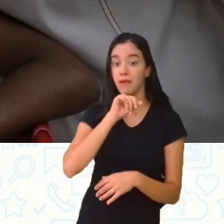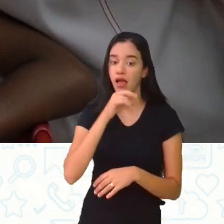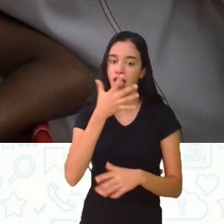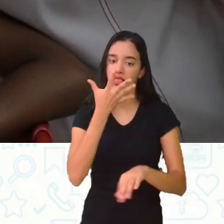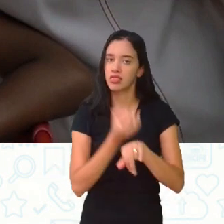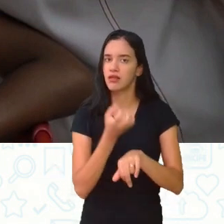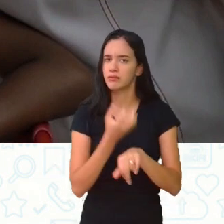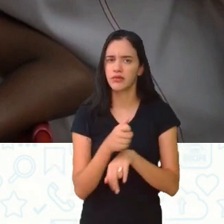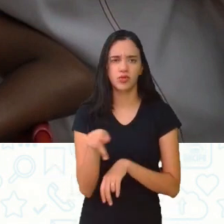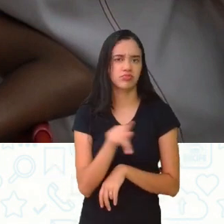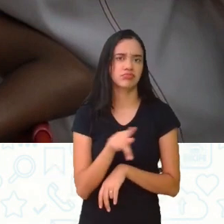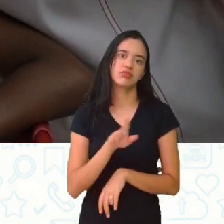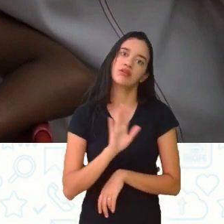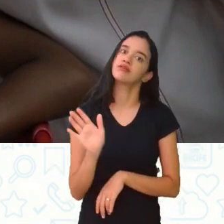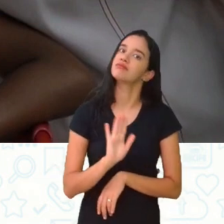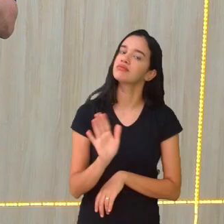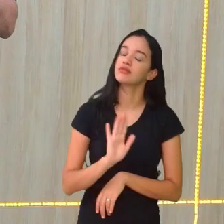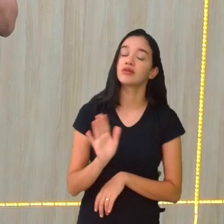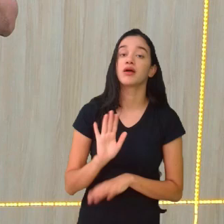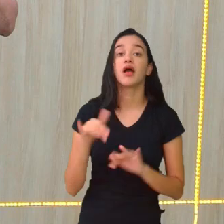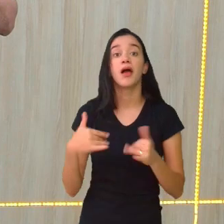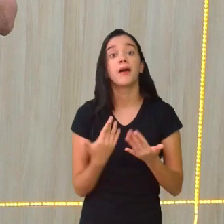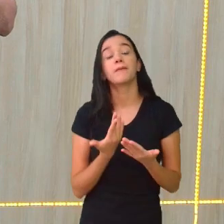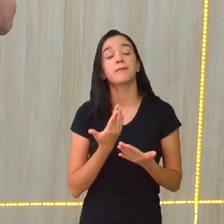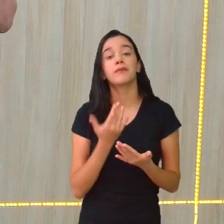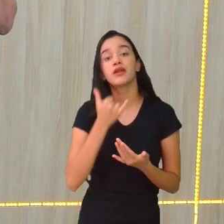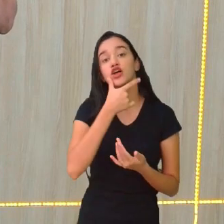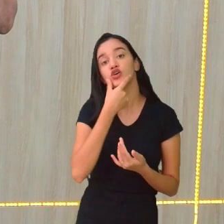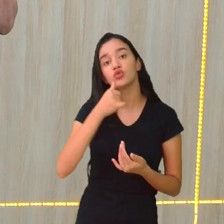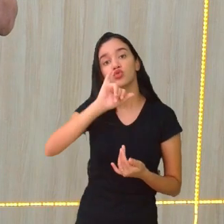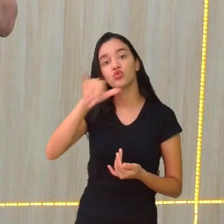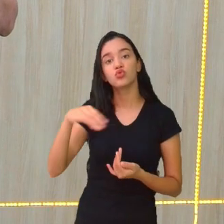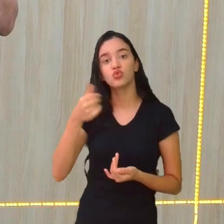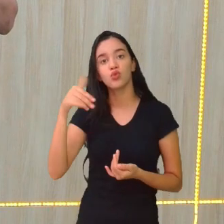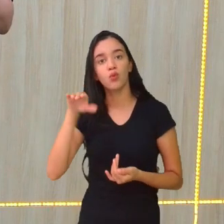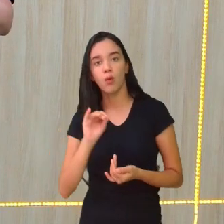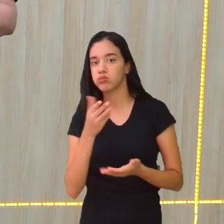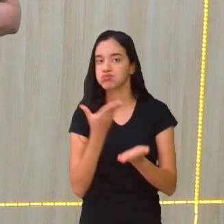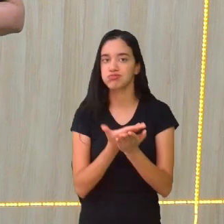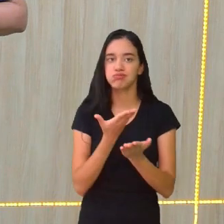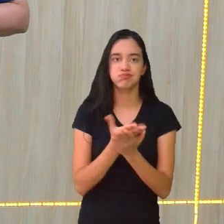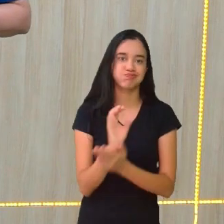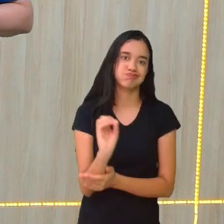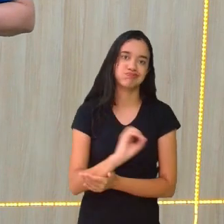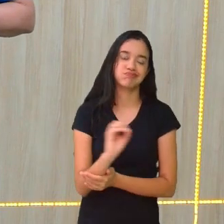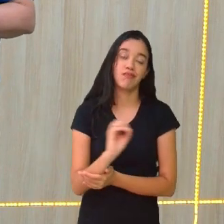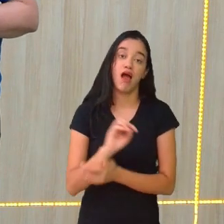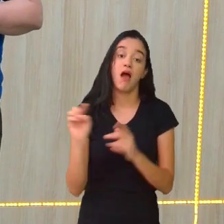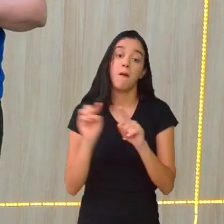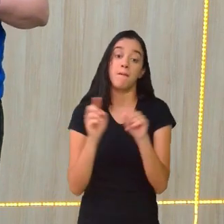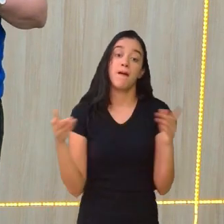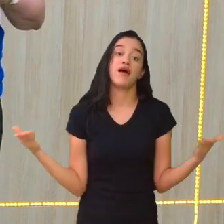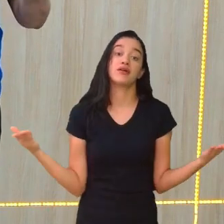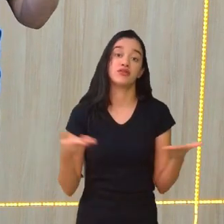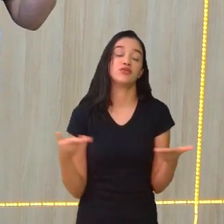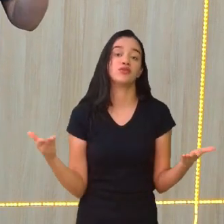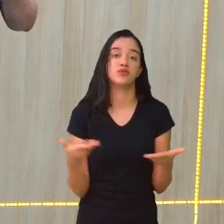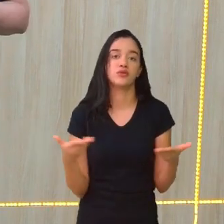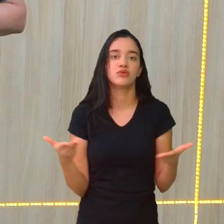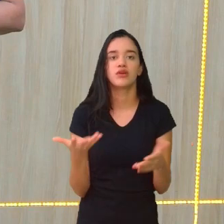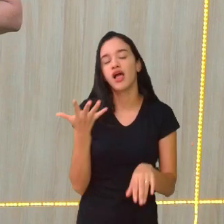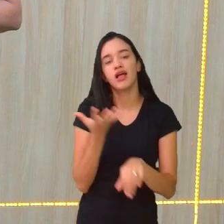para o professor, é para Joãozinho que não estudou, né? Que o pai está falando. Só que hoje, não é? Não